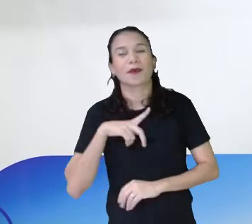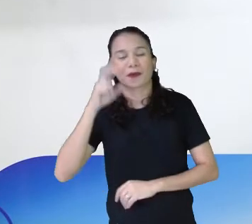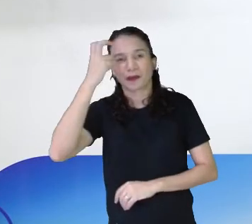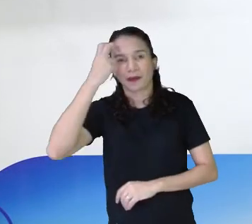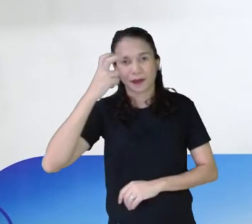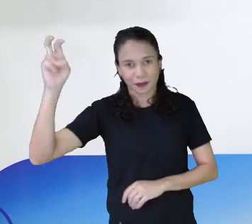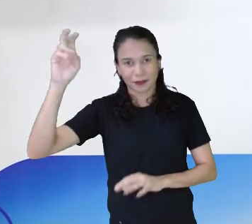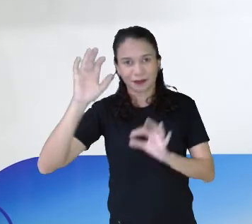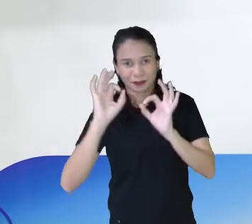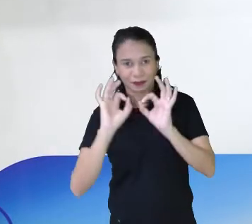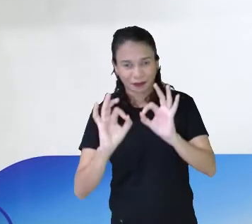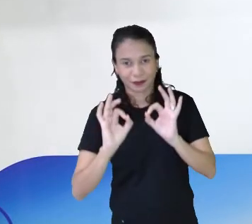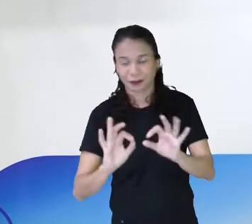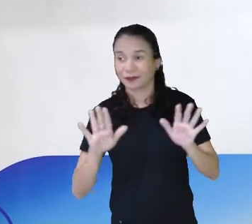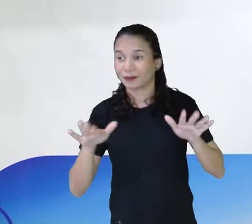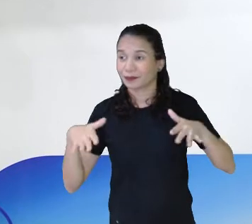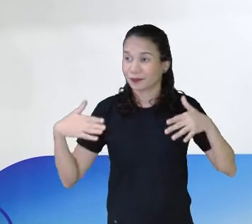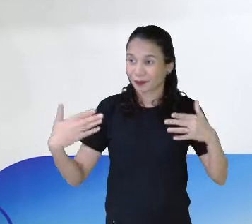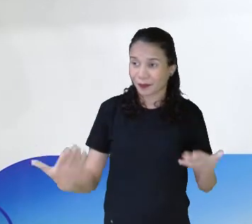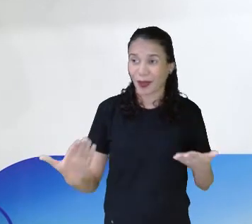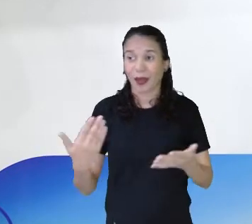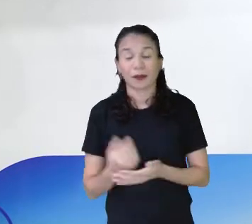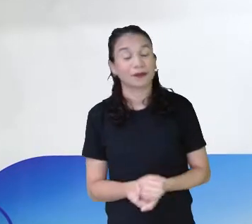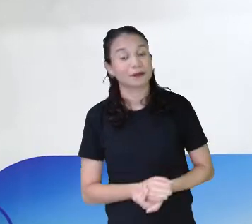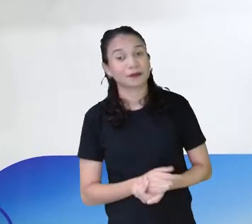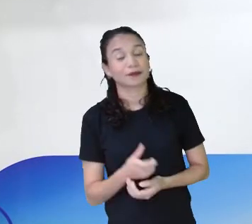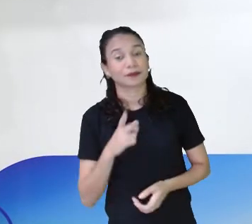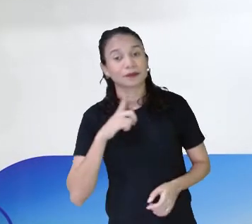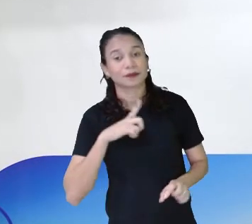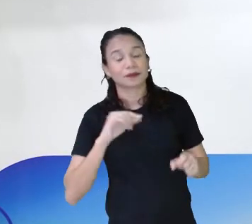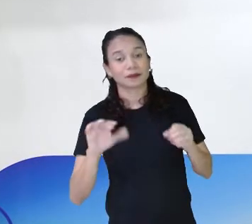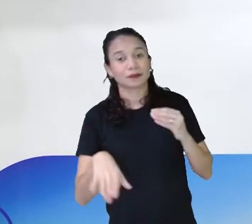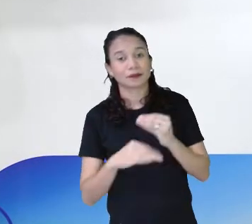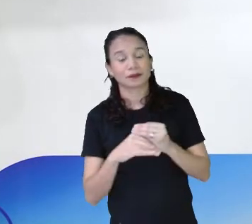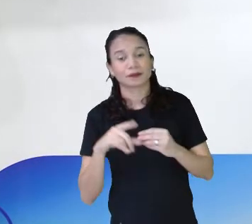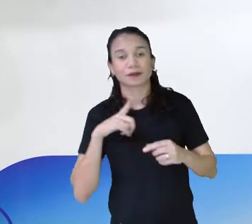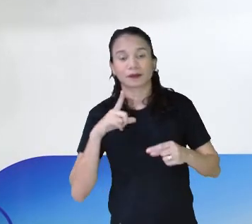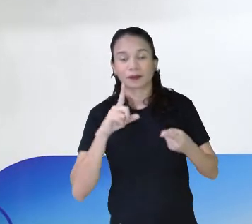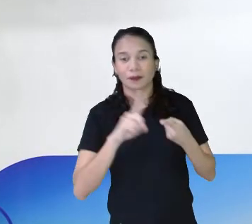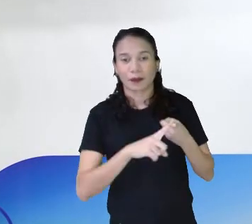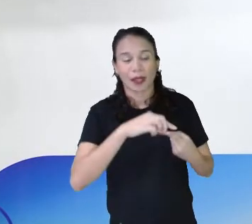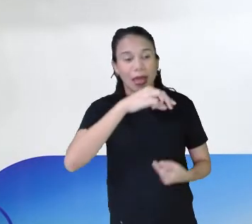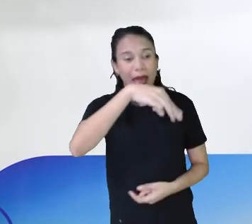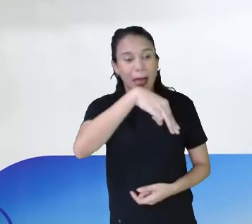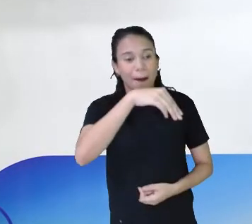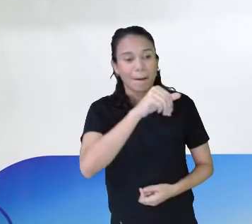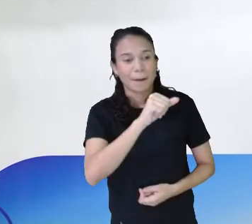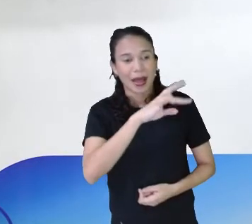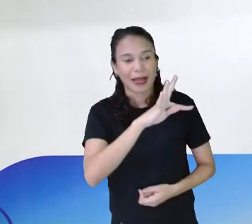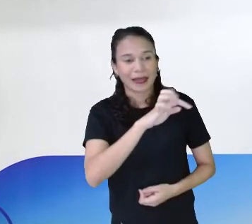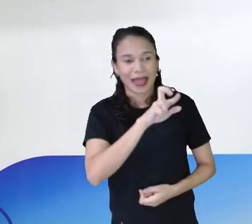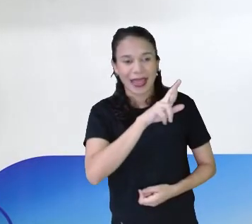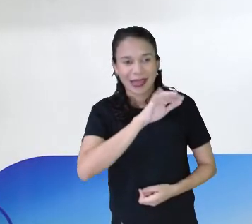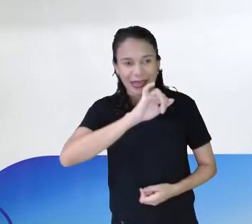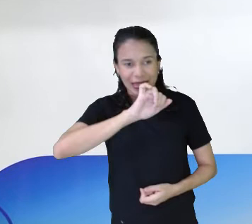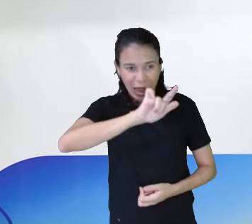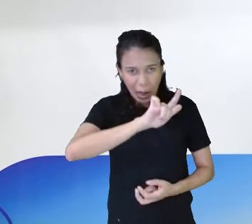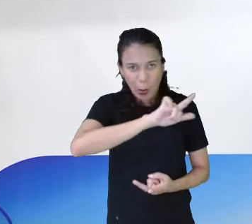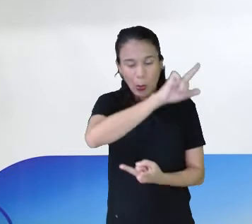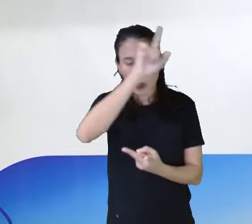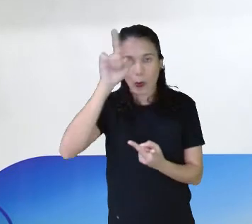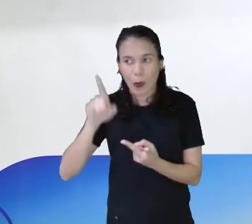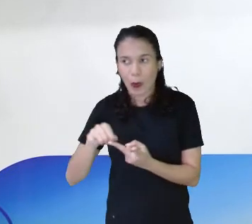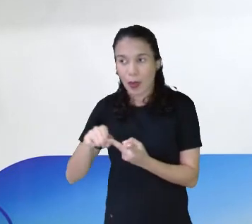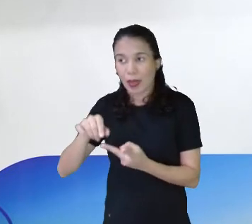cultural, tá? Então, além do patrimônio cultural, a gente tem o patrimônio material e imaterial. E aí eu